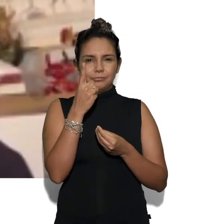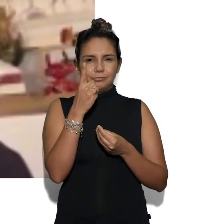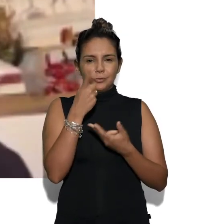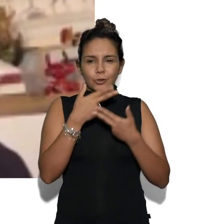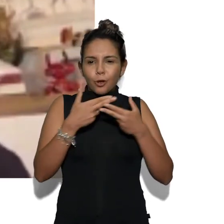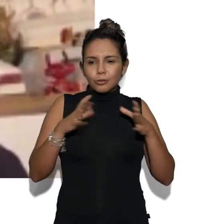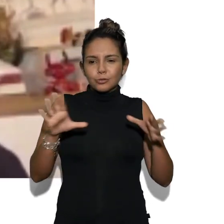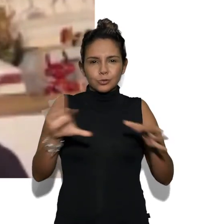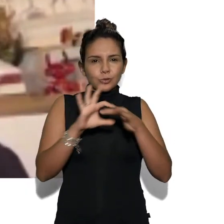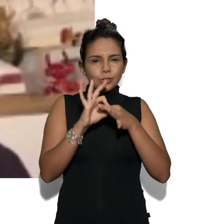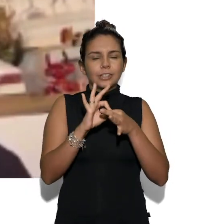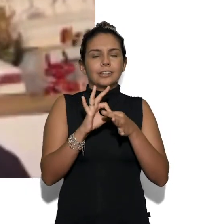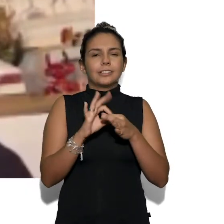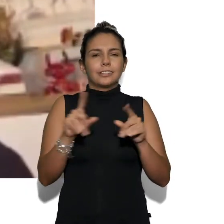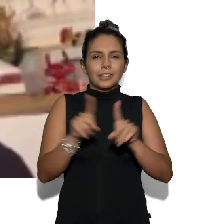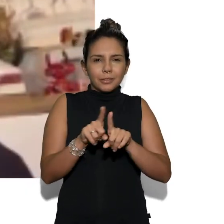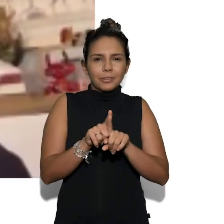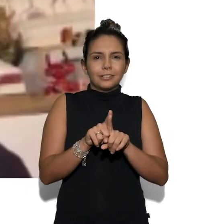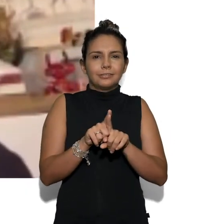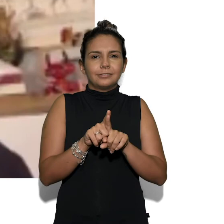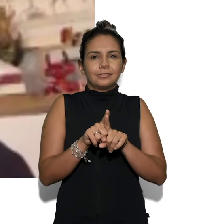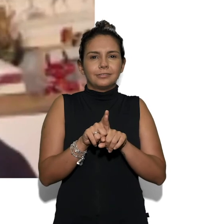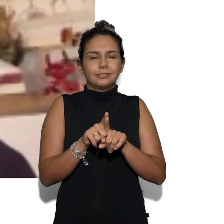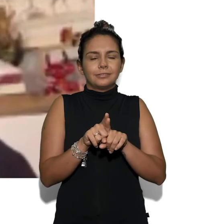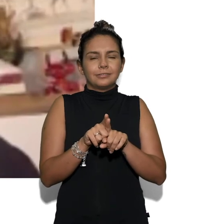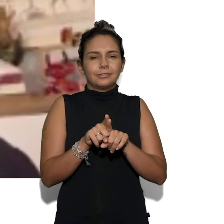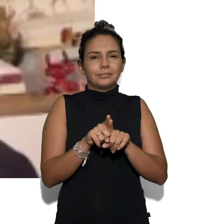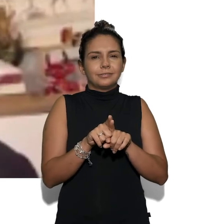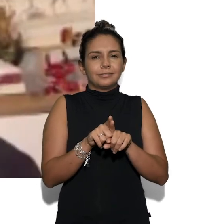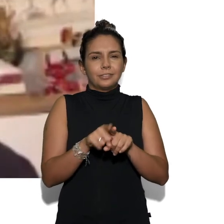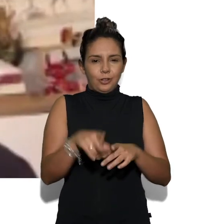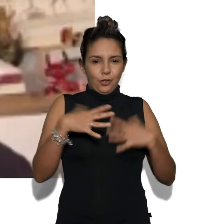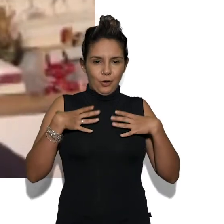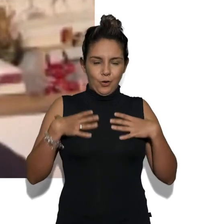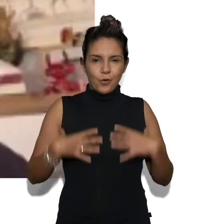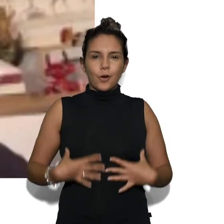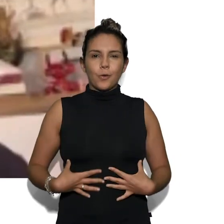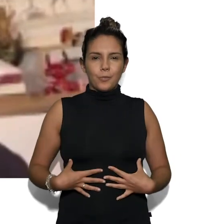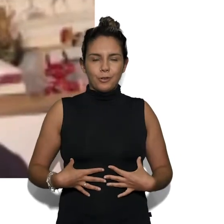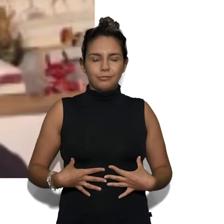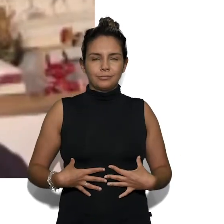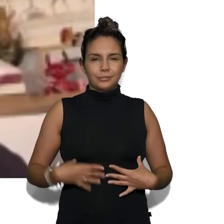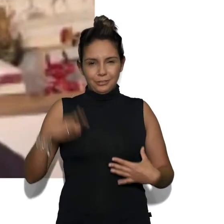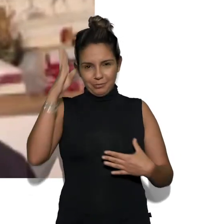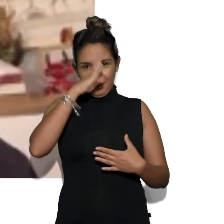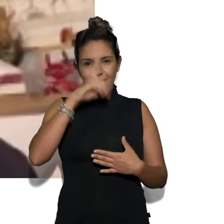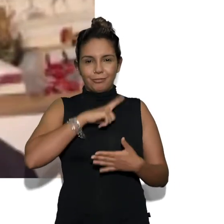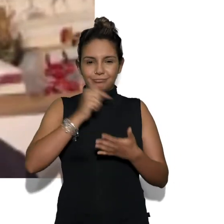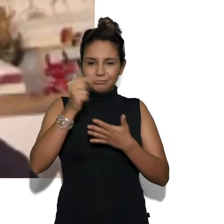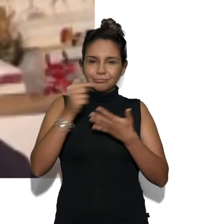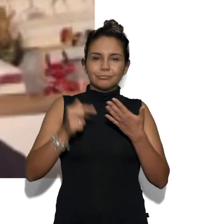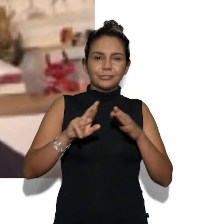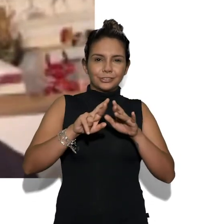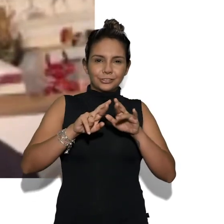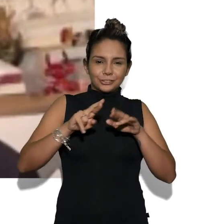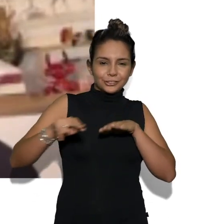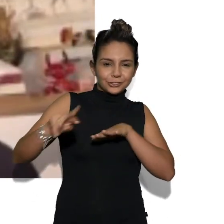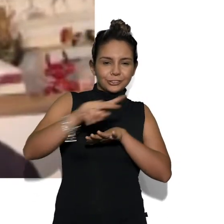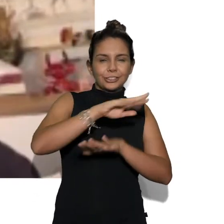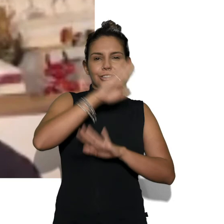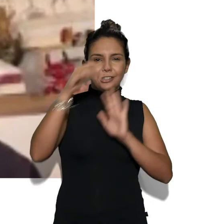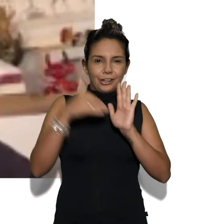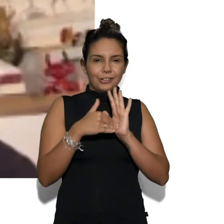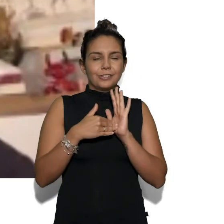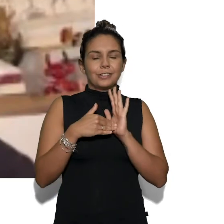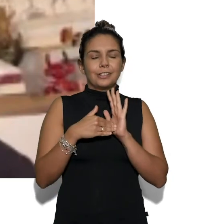coisas. Também se distingue por esse corpo físico gigante que o Brasil tem e que traz quase